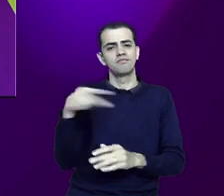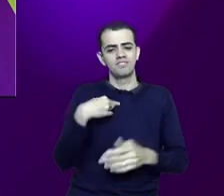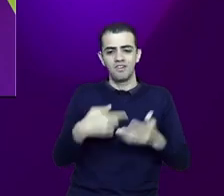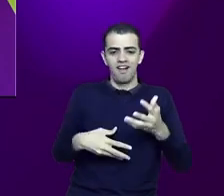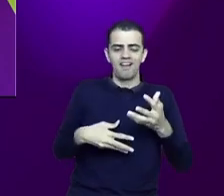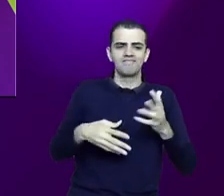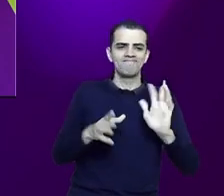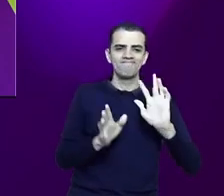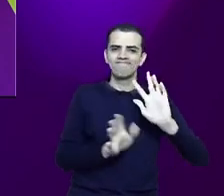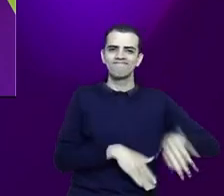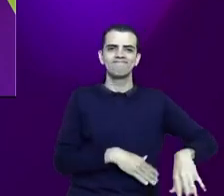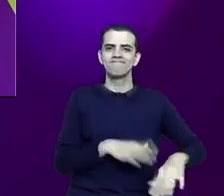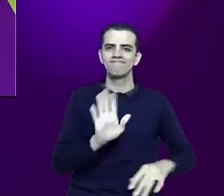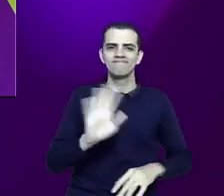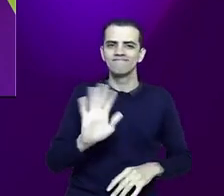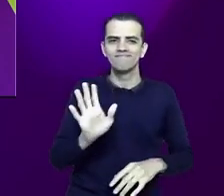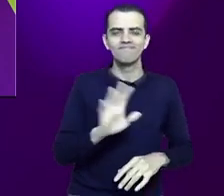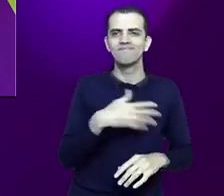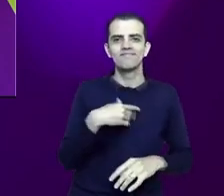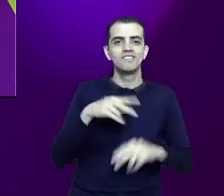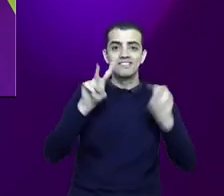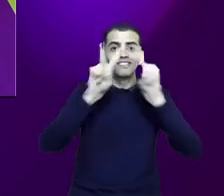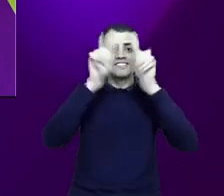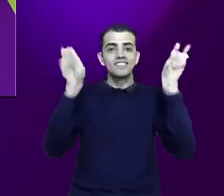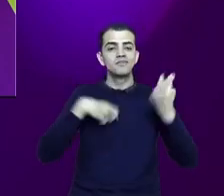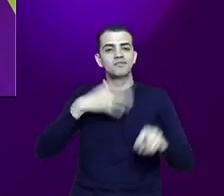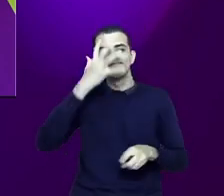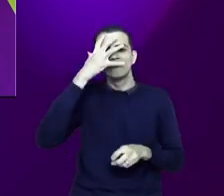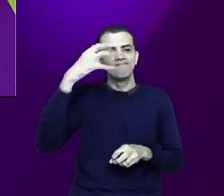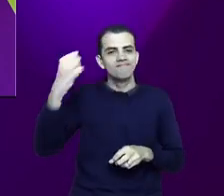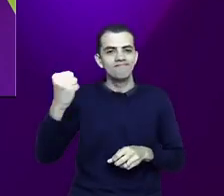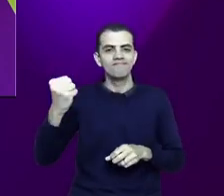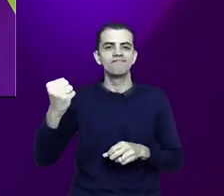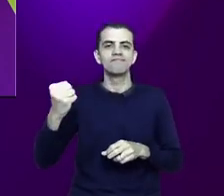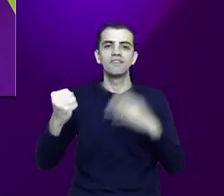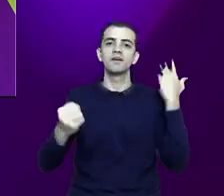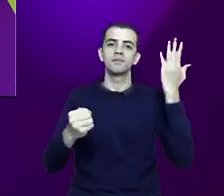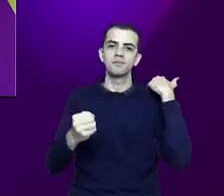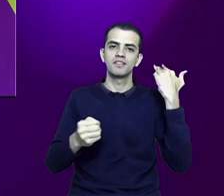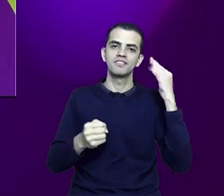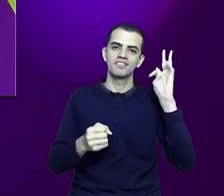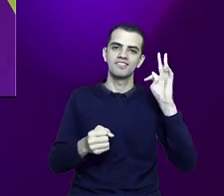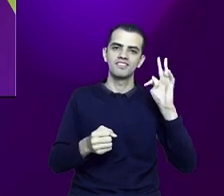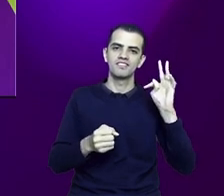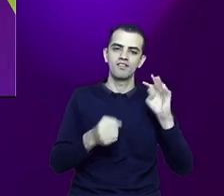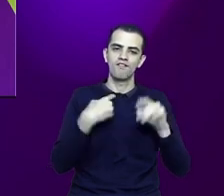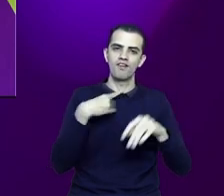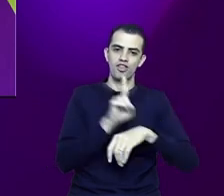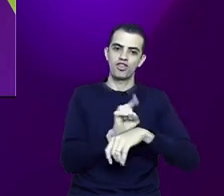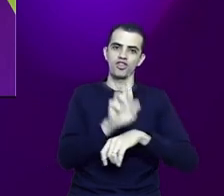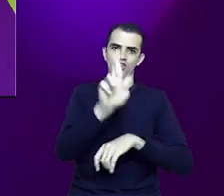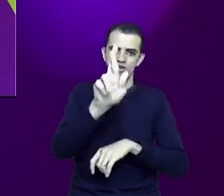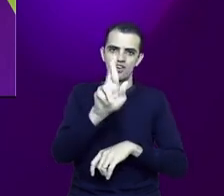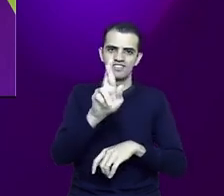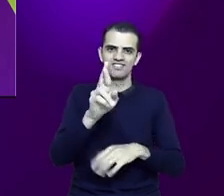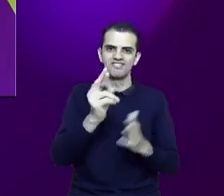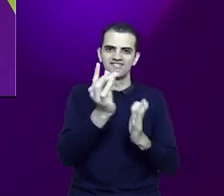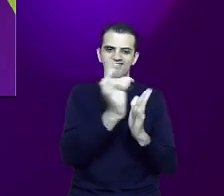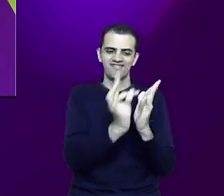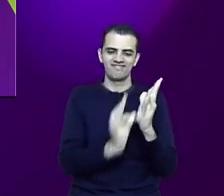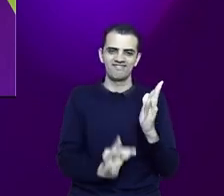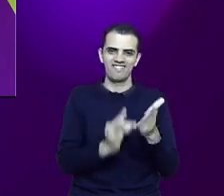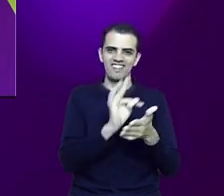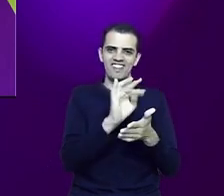É um tema apaixonante, é um tema que eu utilizei parte dele para minha tese de doutorado, justamente utilizando